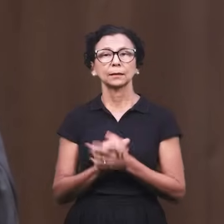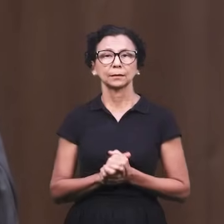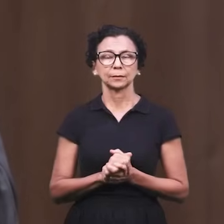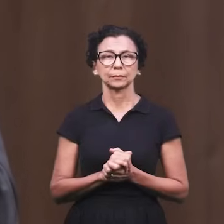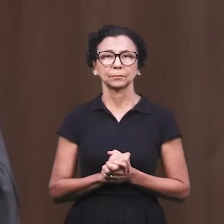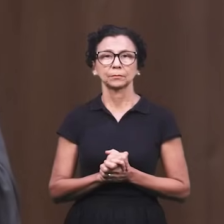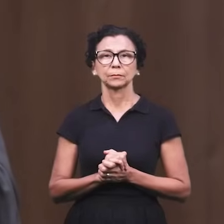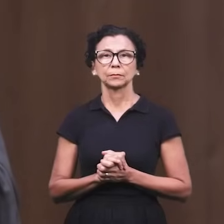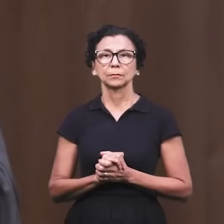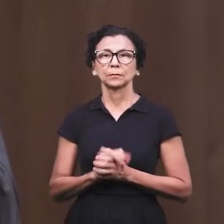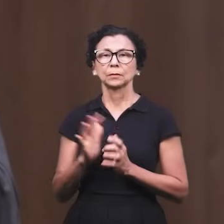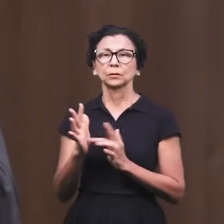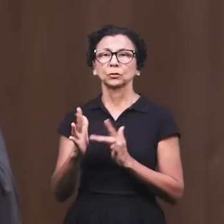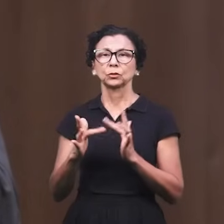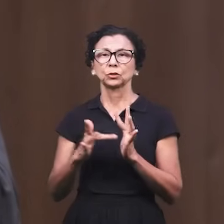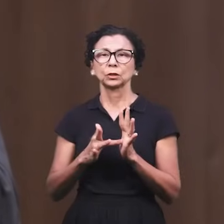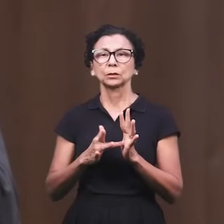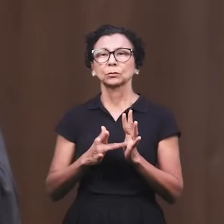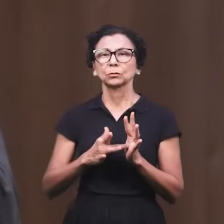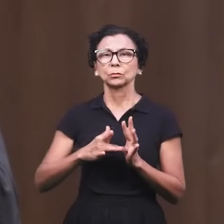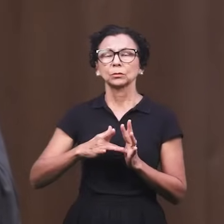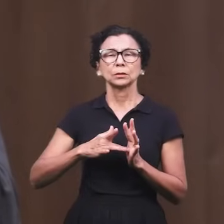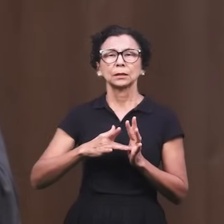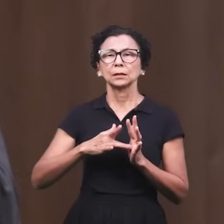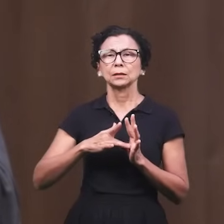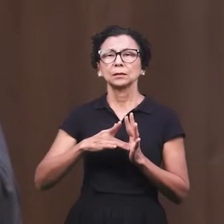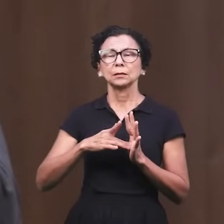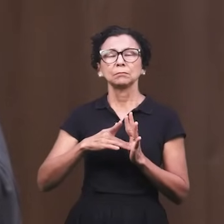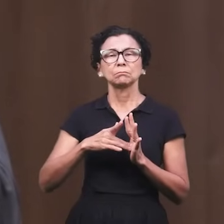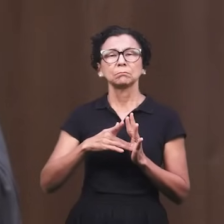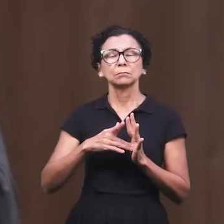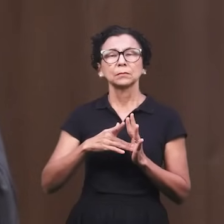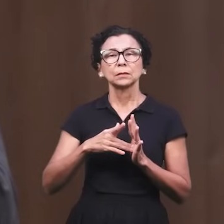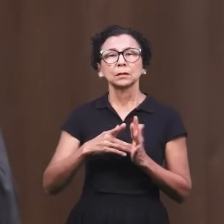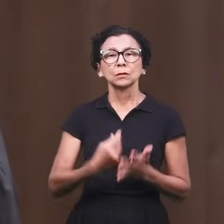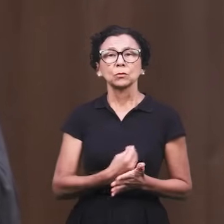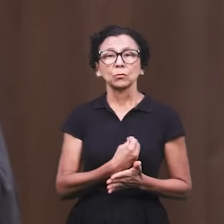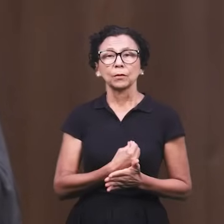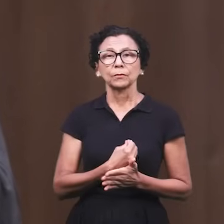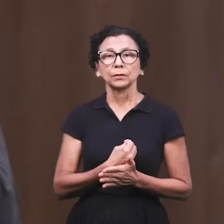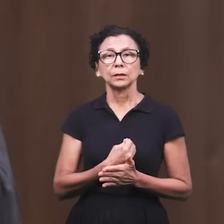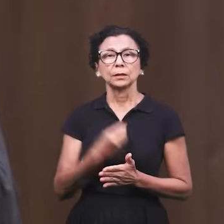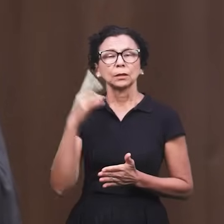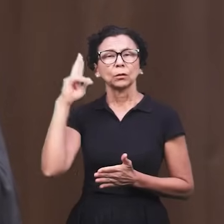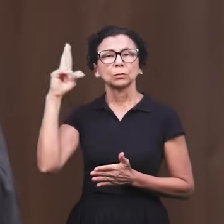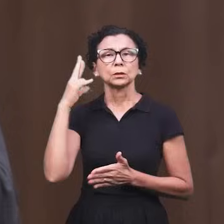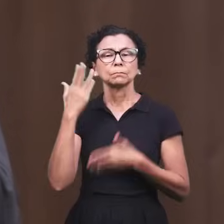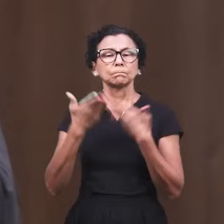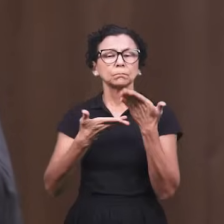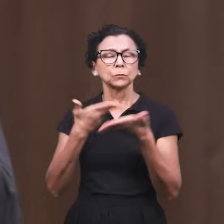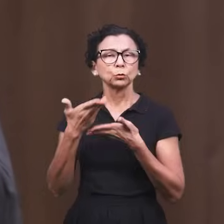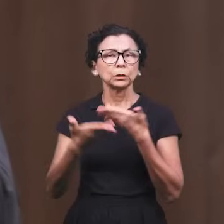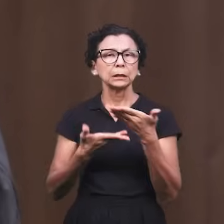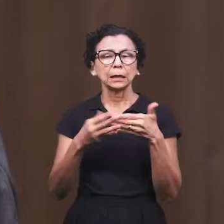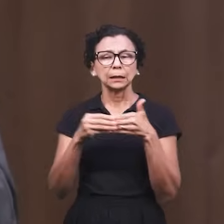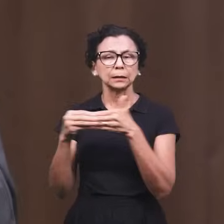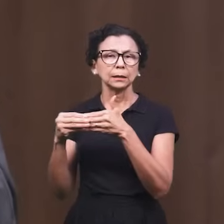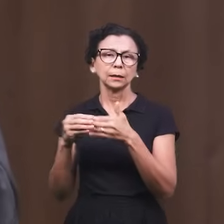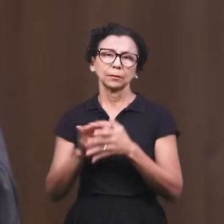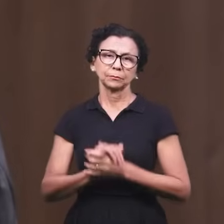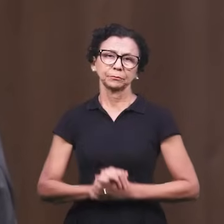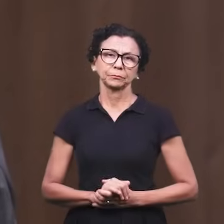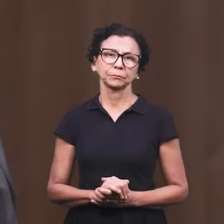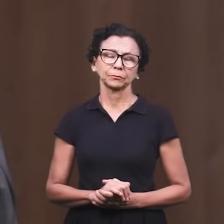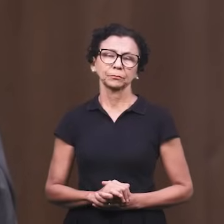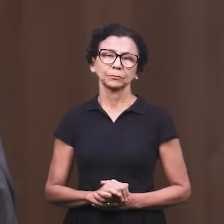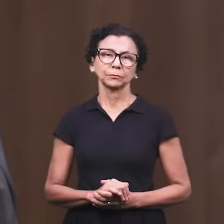Senhor, mas é Ele verdadeiramente ser o Senhor da sua vida. Verdadeiramente ser o pastor que vai adiante das ovelhas e não atrás. Então